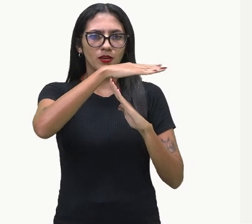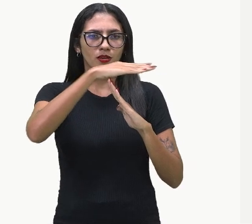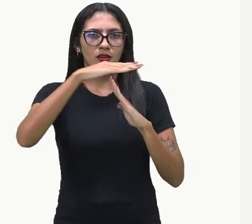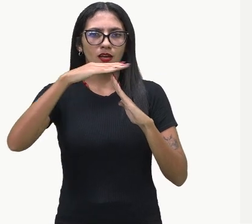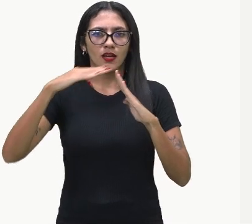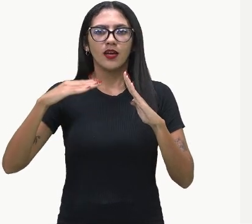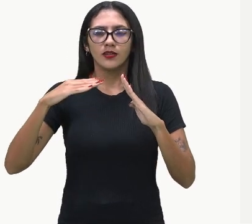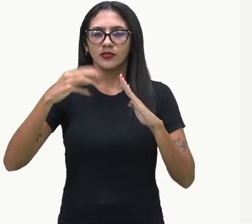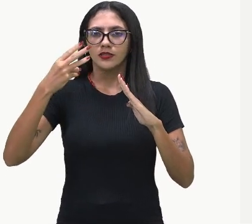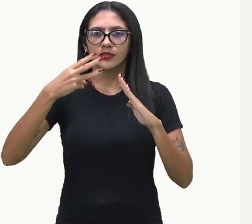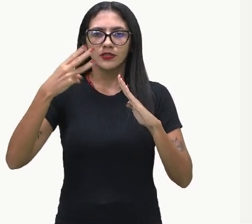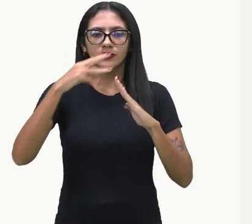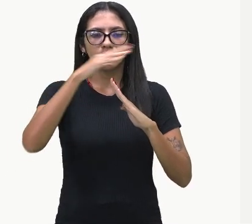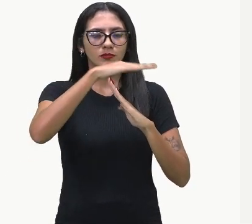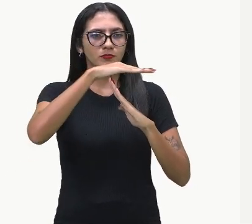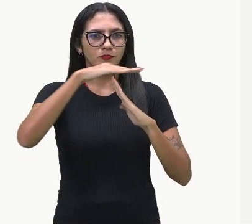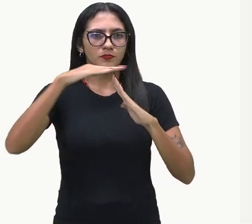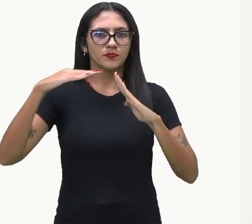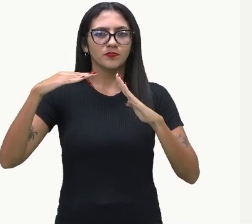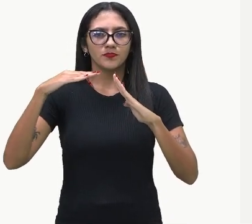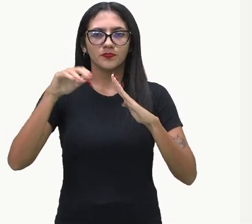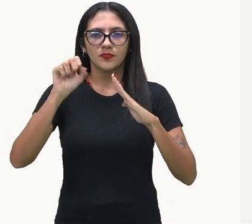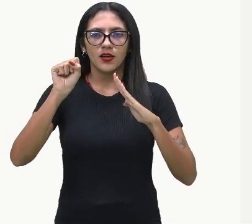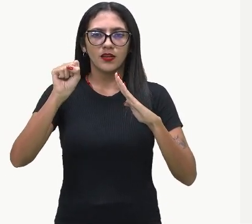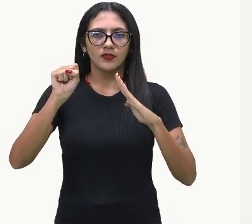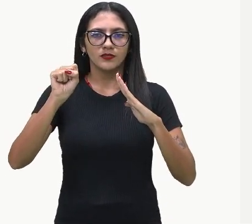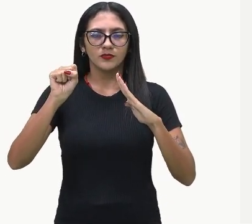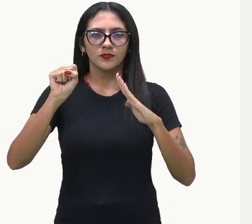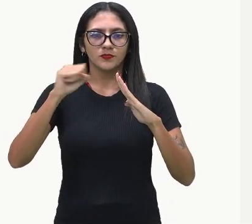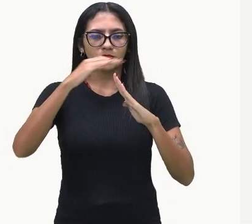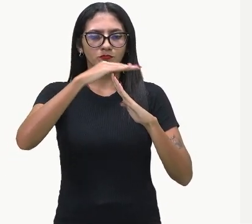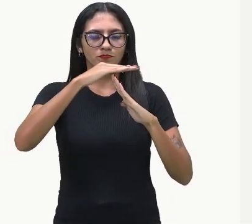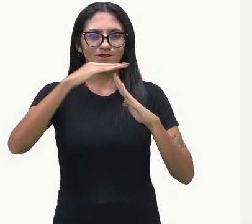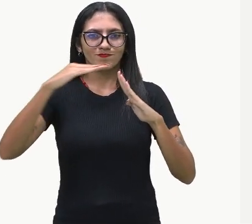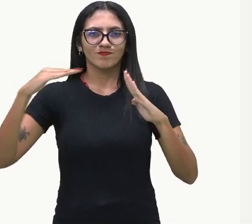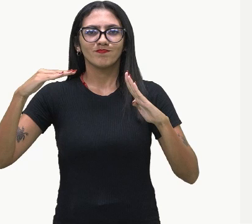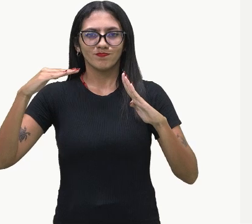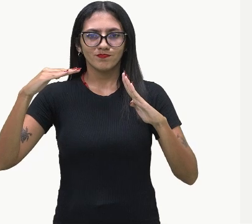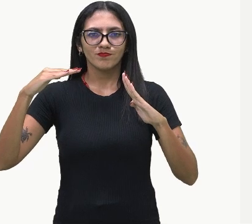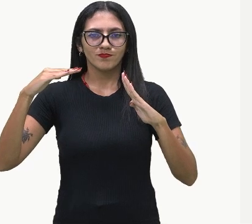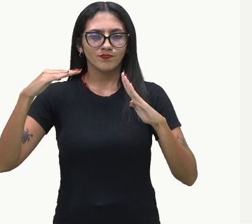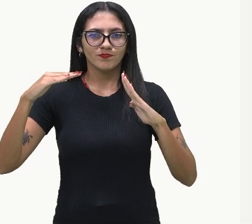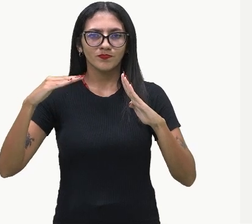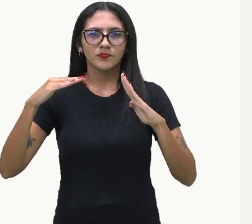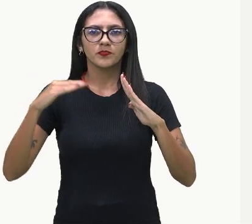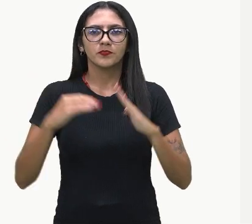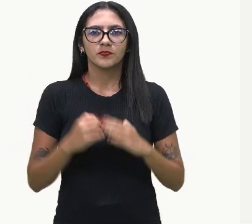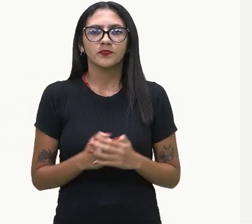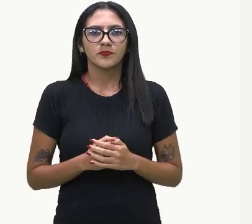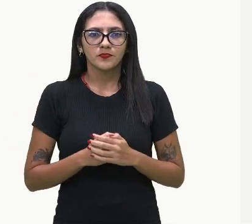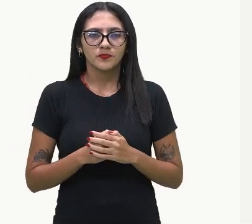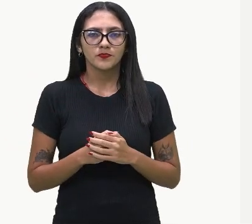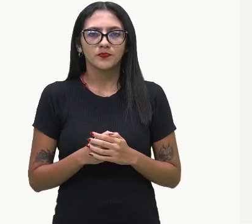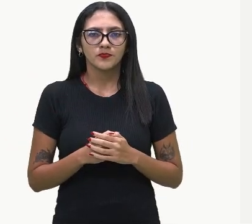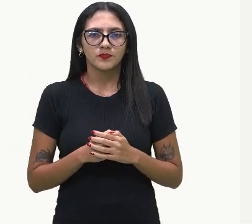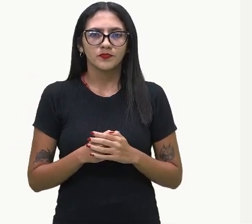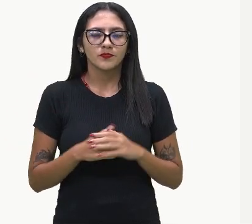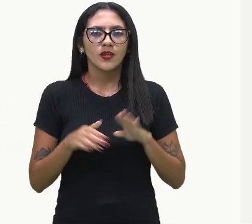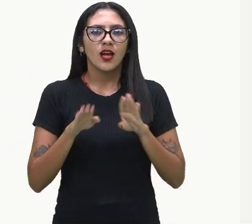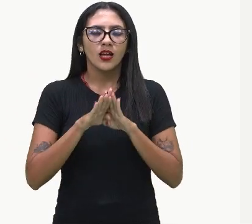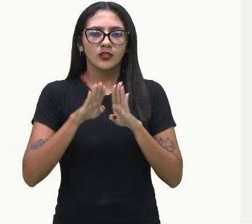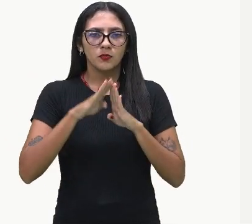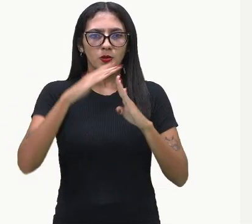terceira reta paralela, tá bom? A gente traça uma reta S paralela à